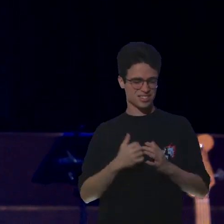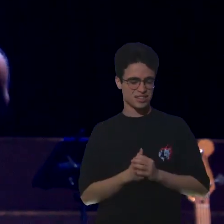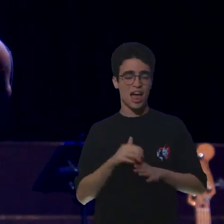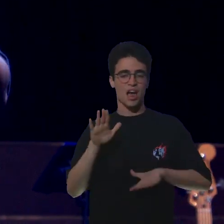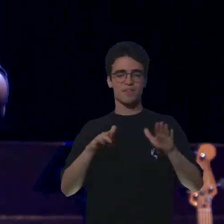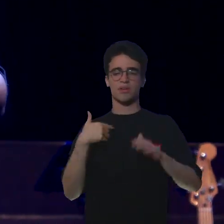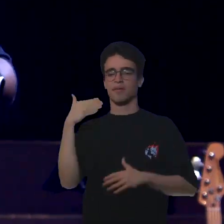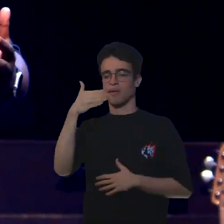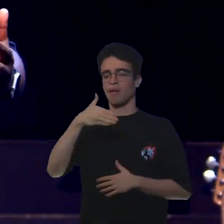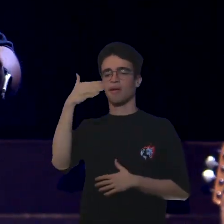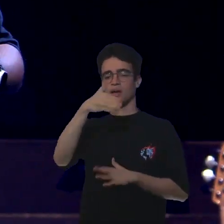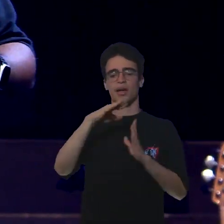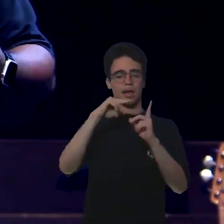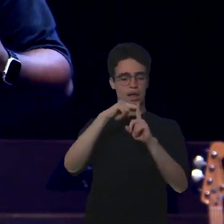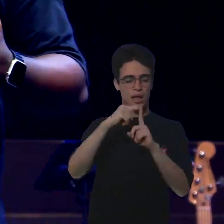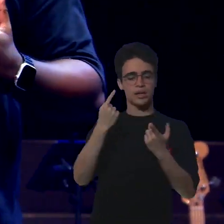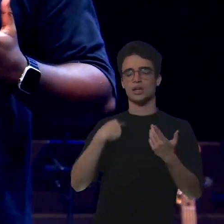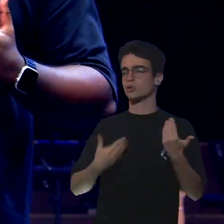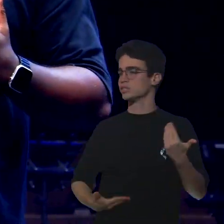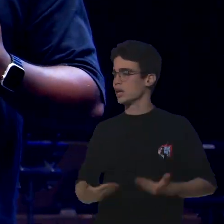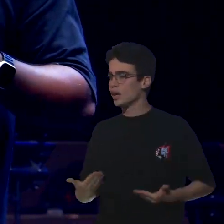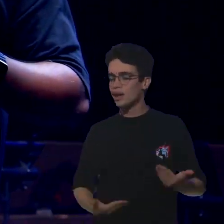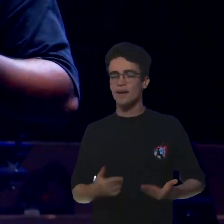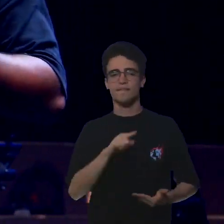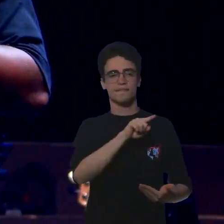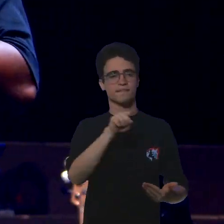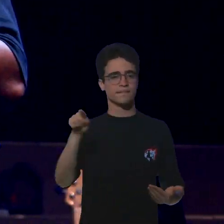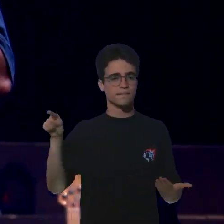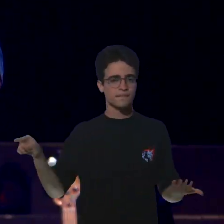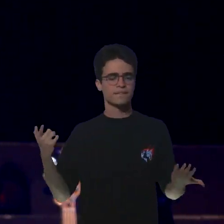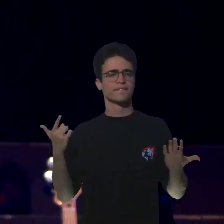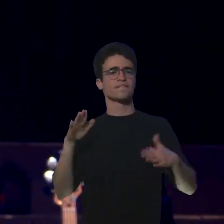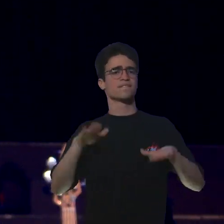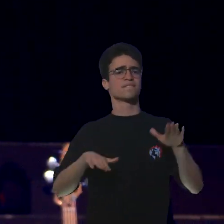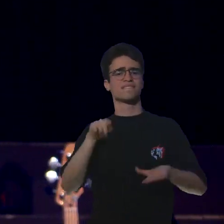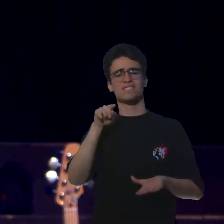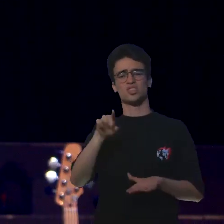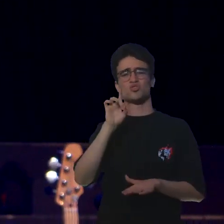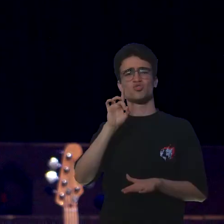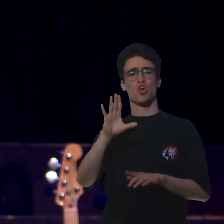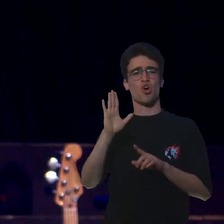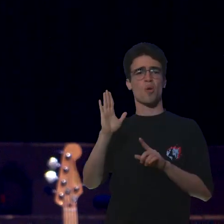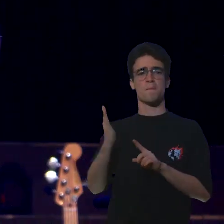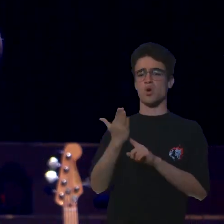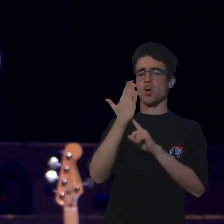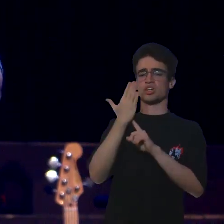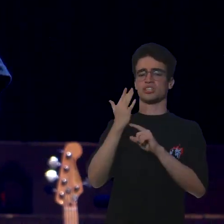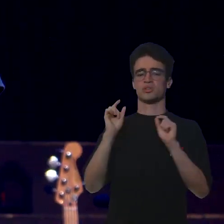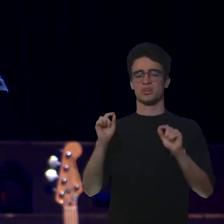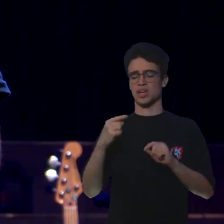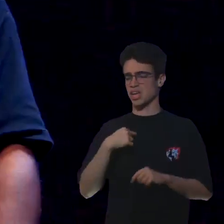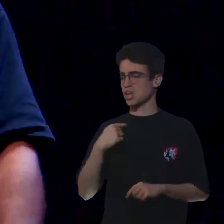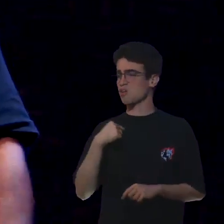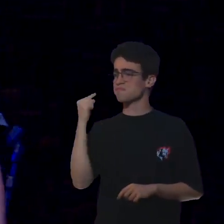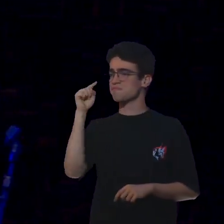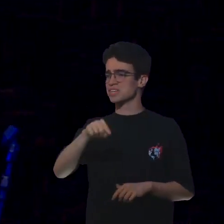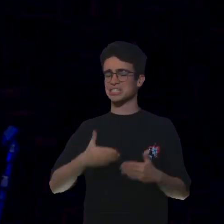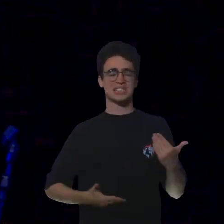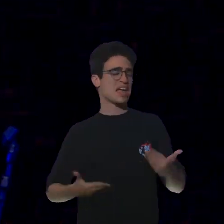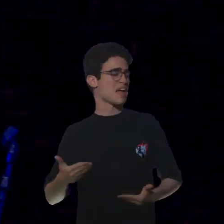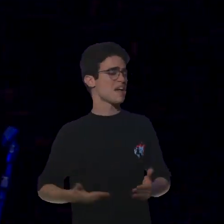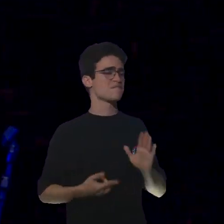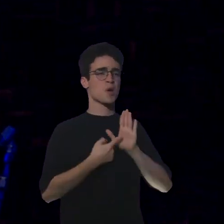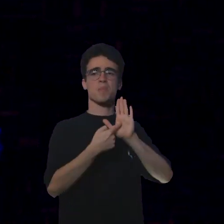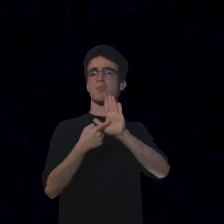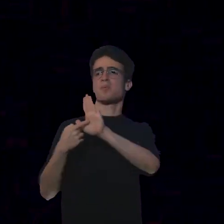ou servir nos ministérios seja para você, talvez provar para você mesmo que você está servindo. Mas não é